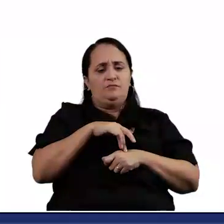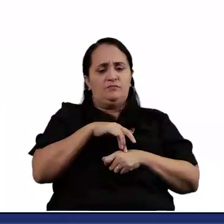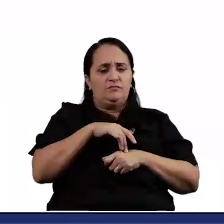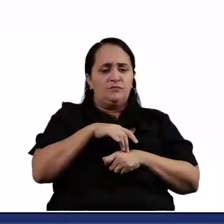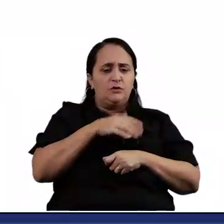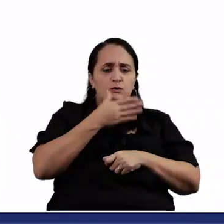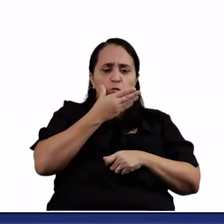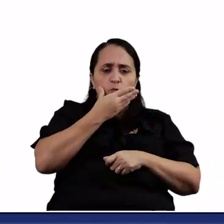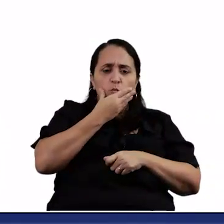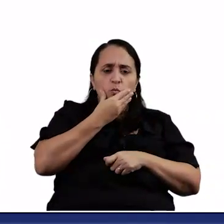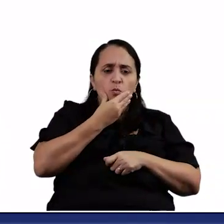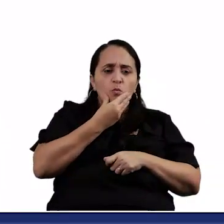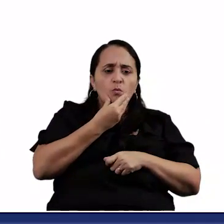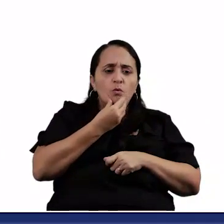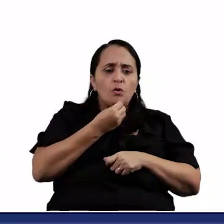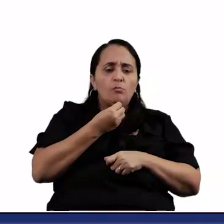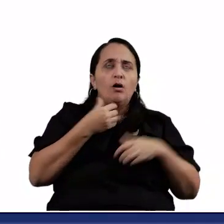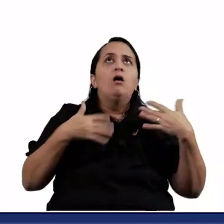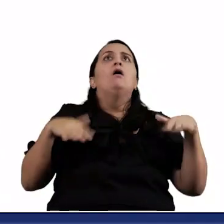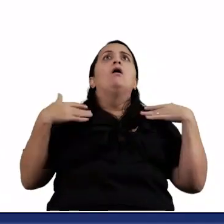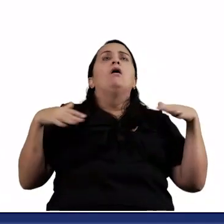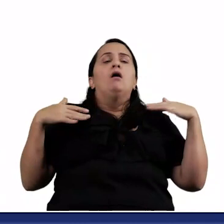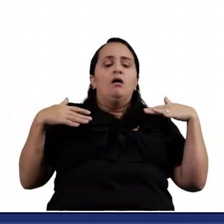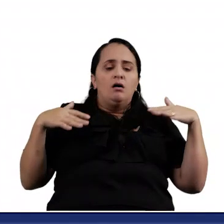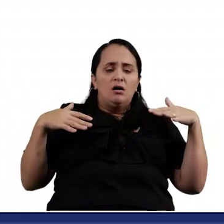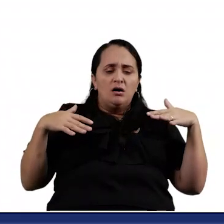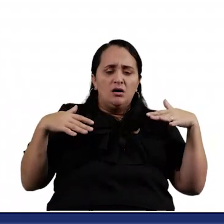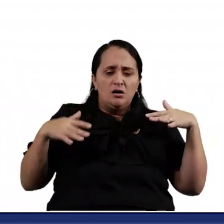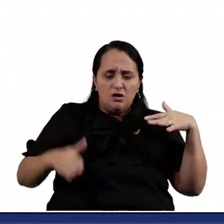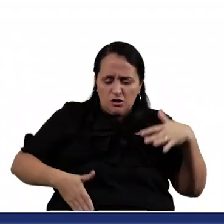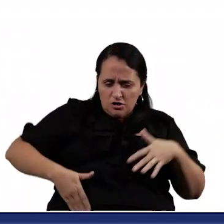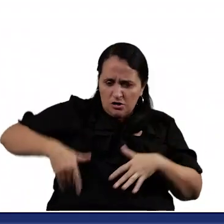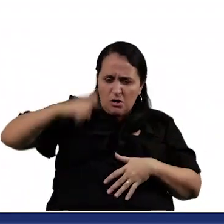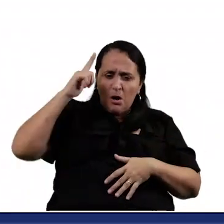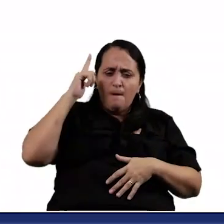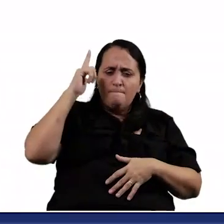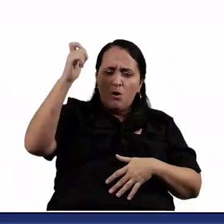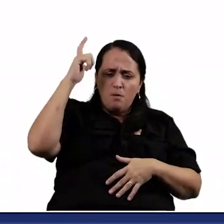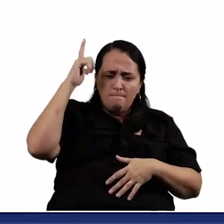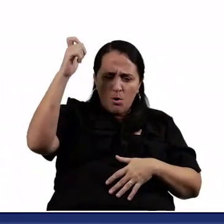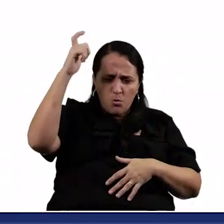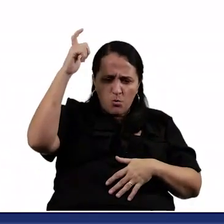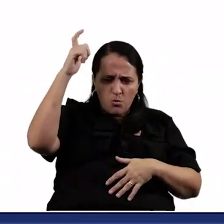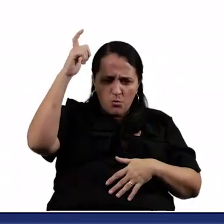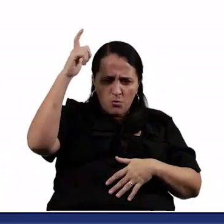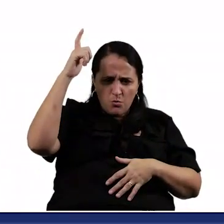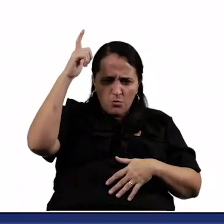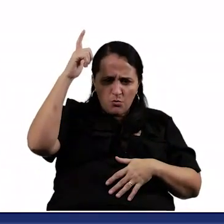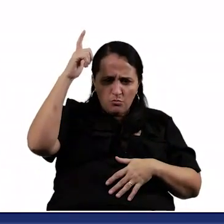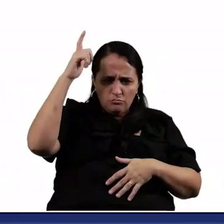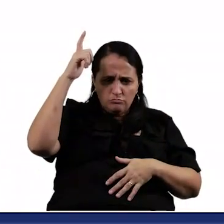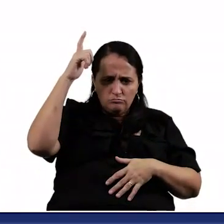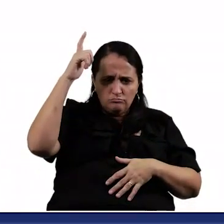teve um treco deu dois tiros para o alto chorando nervoso porque ele